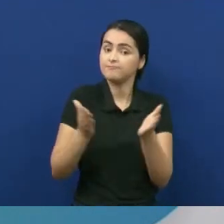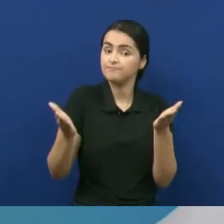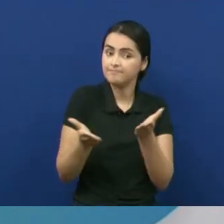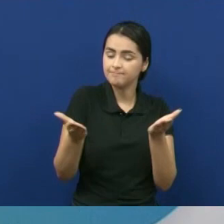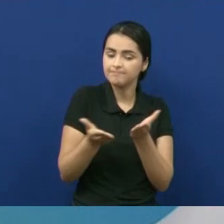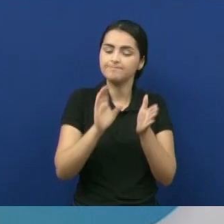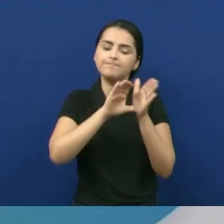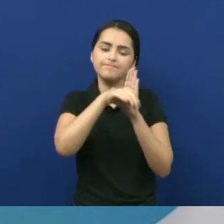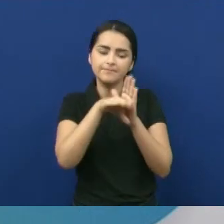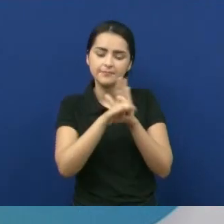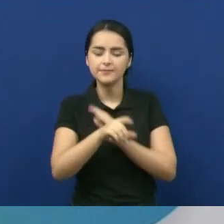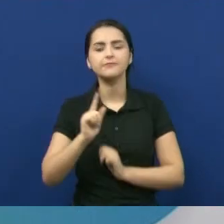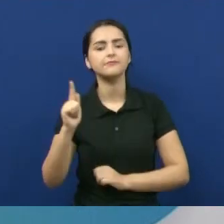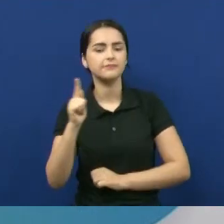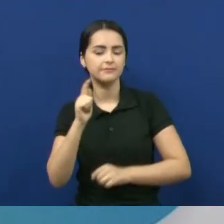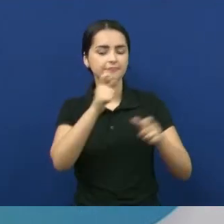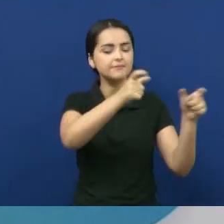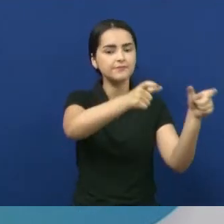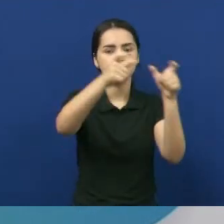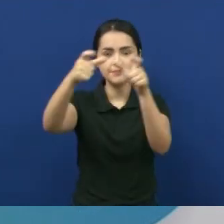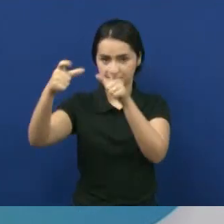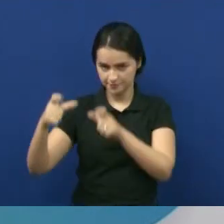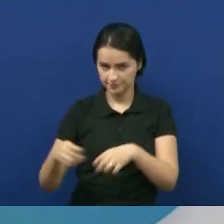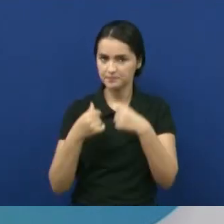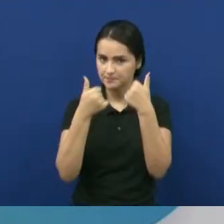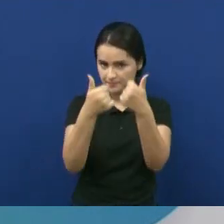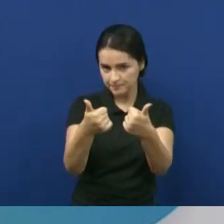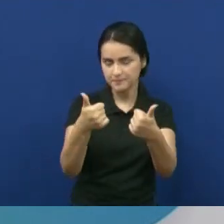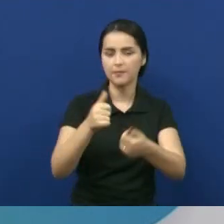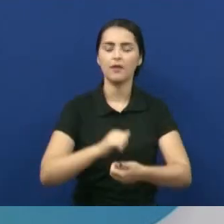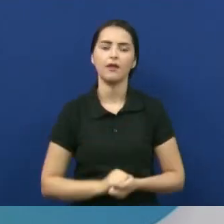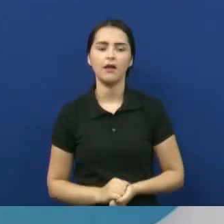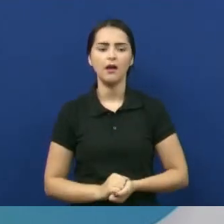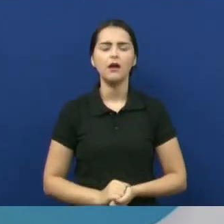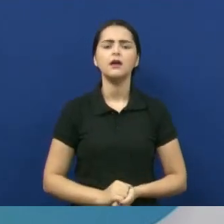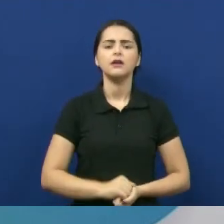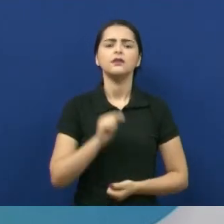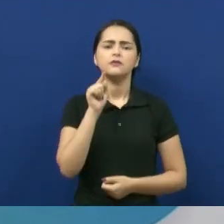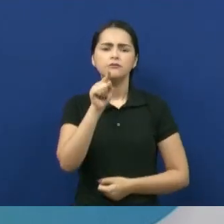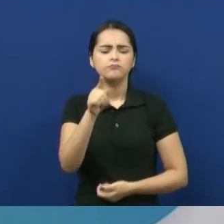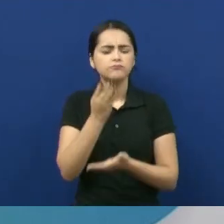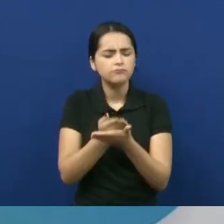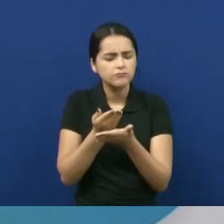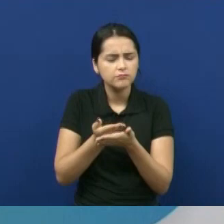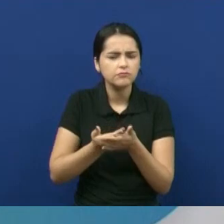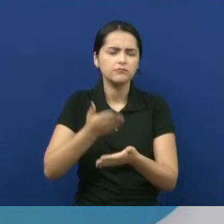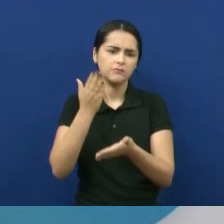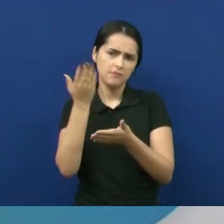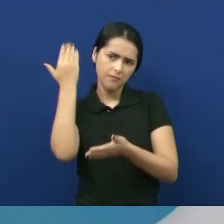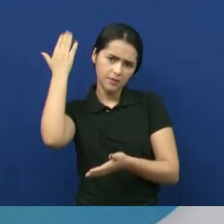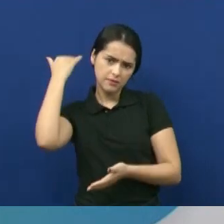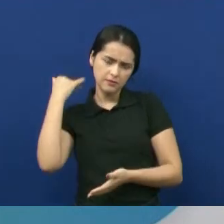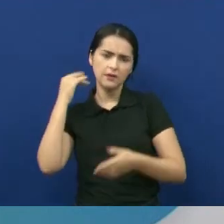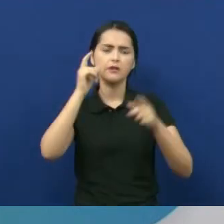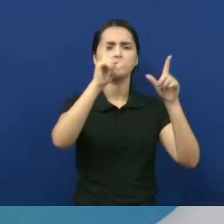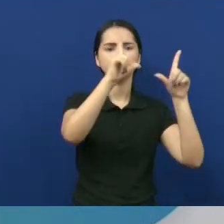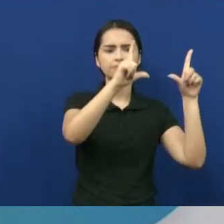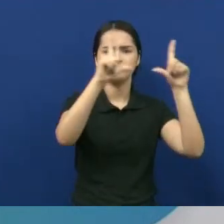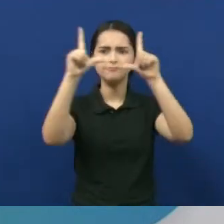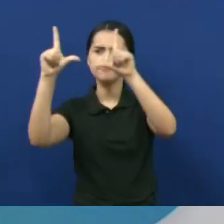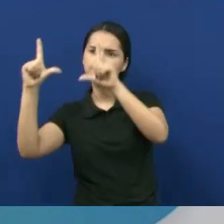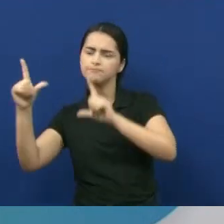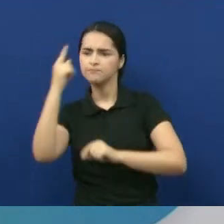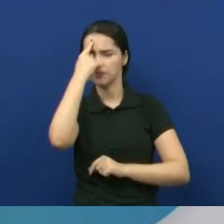sobre o conceito geográfico de lugar, tá? Quando nós estudamos nas aulas passadas paisagem